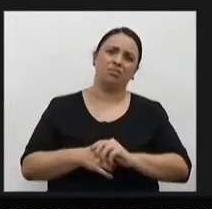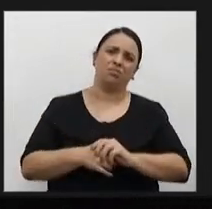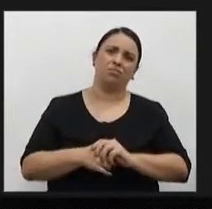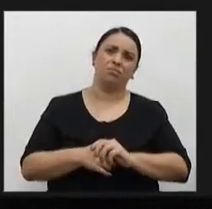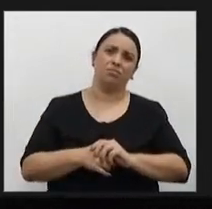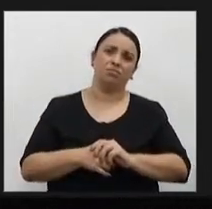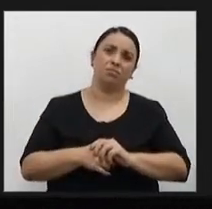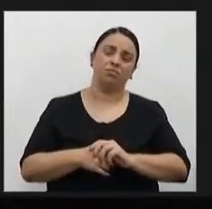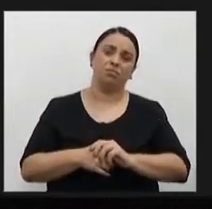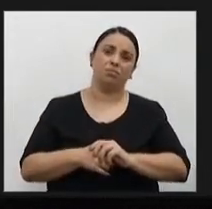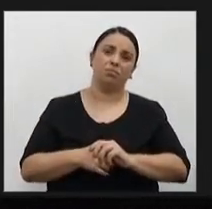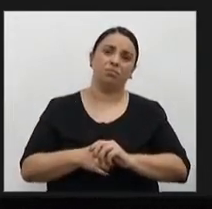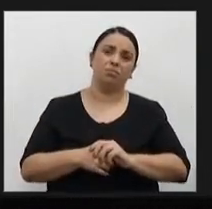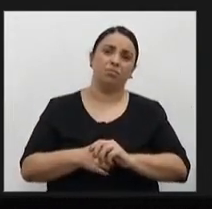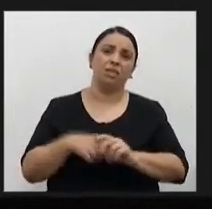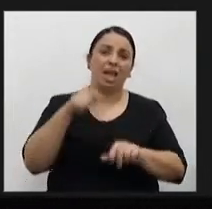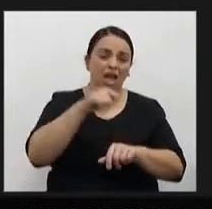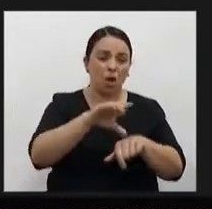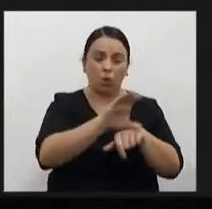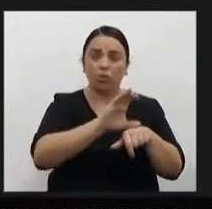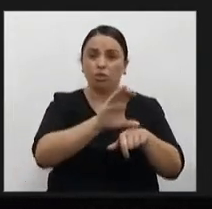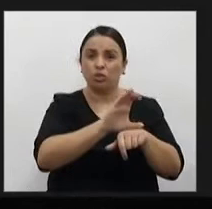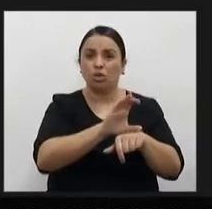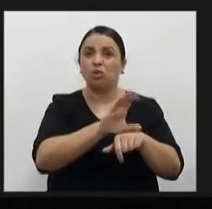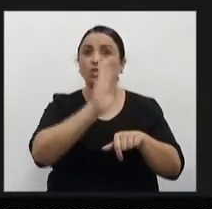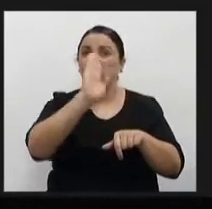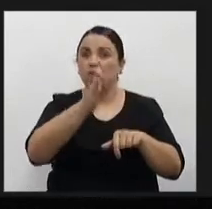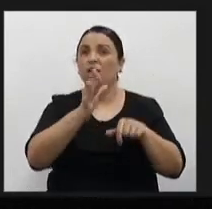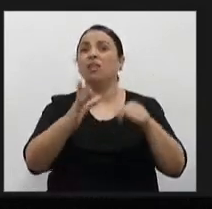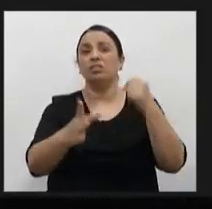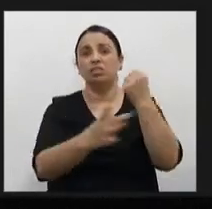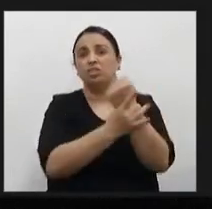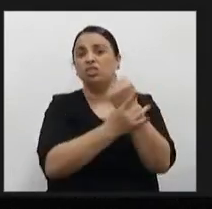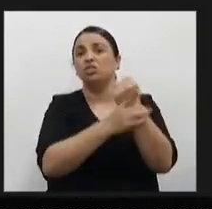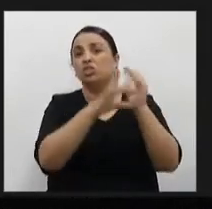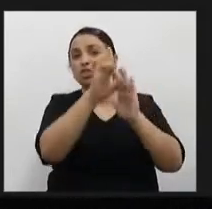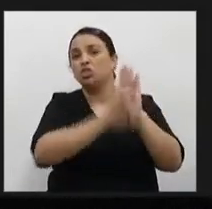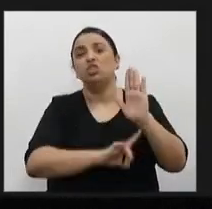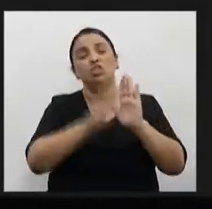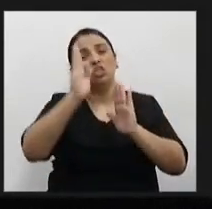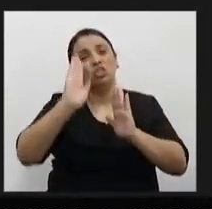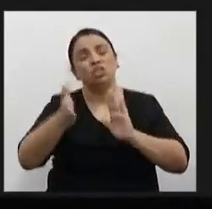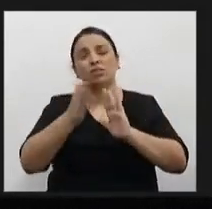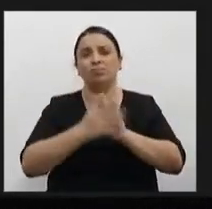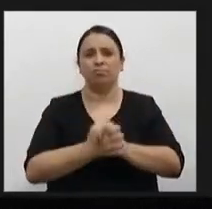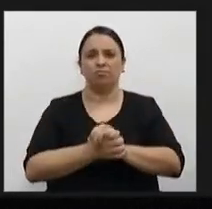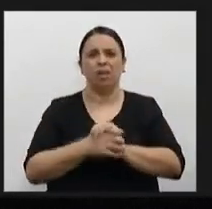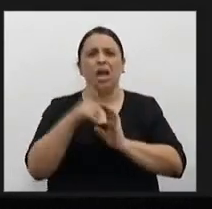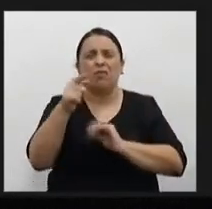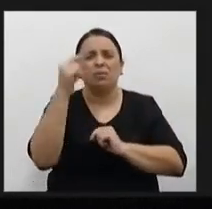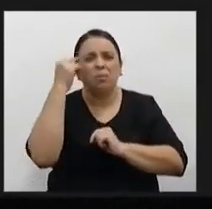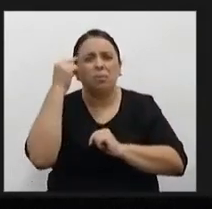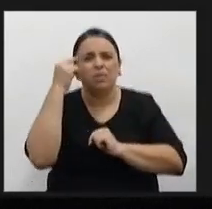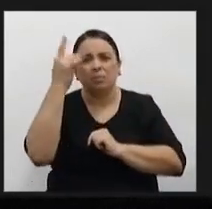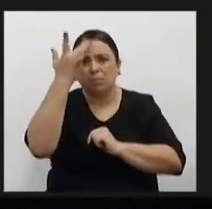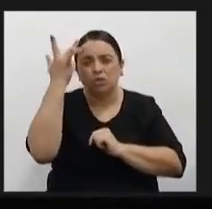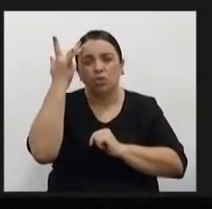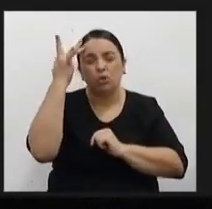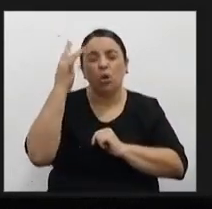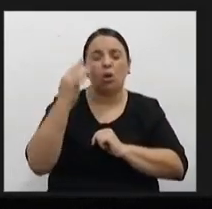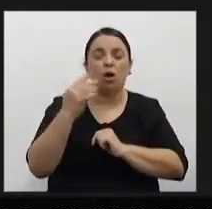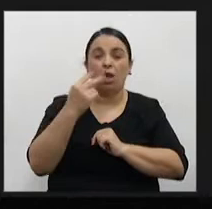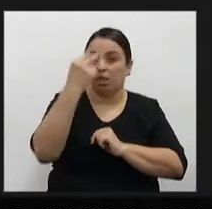direito adquirido. Você diz, imagina a pessoa com deficiência visual. Não saber ganhar ali,